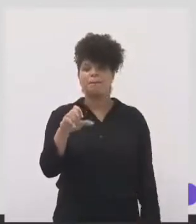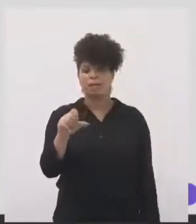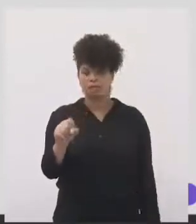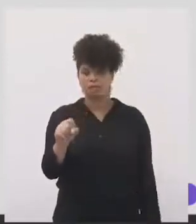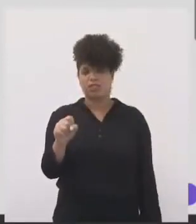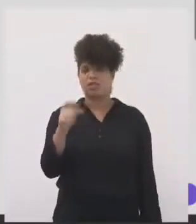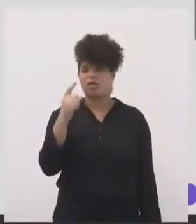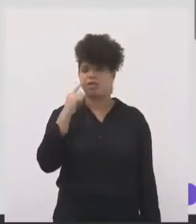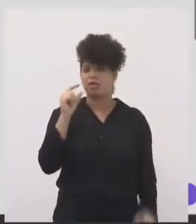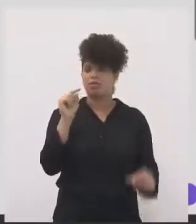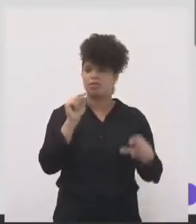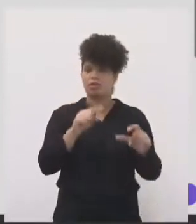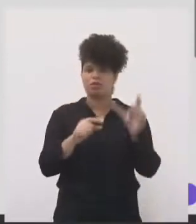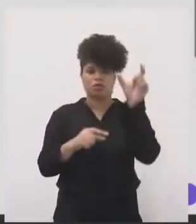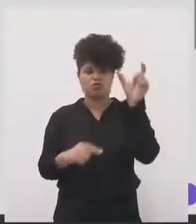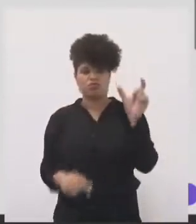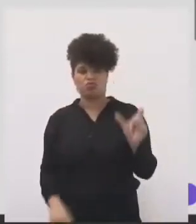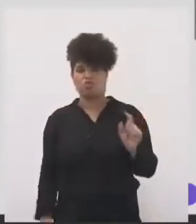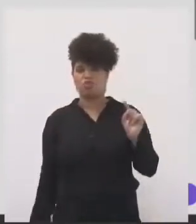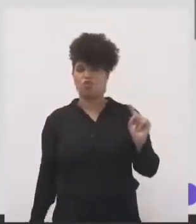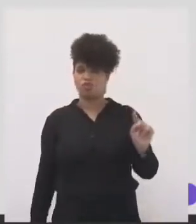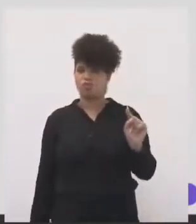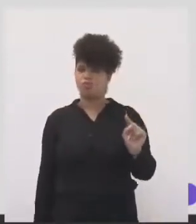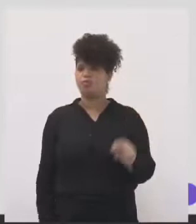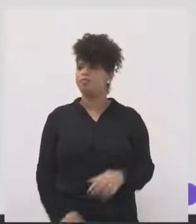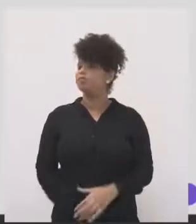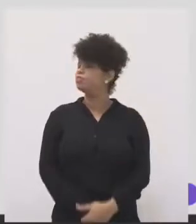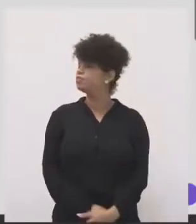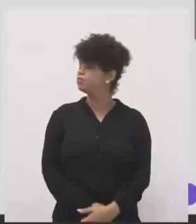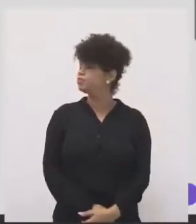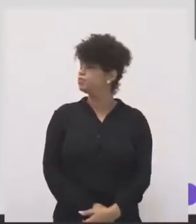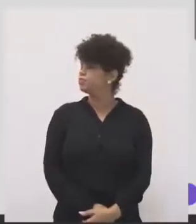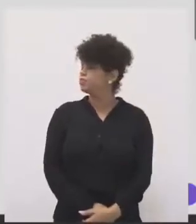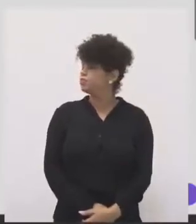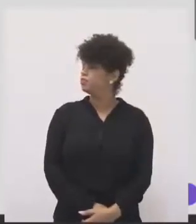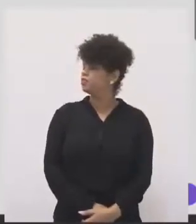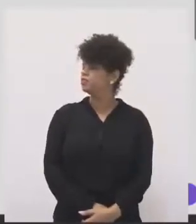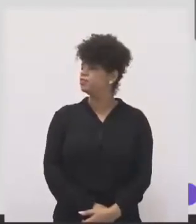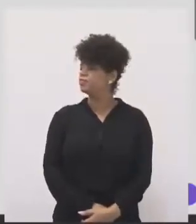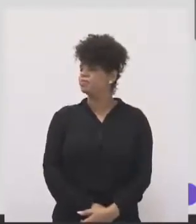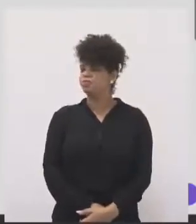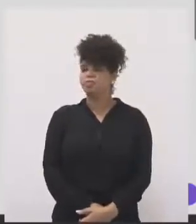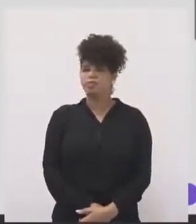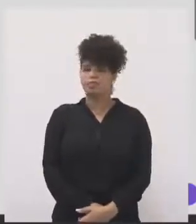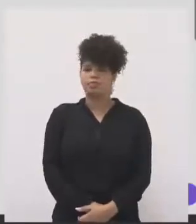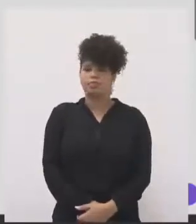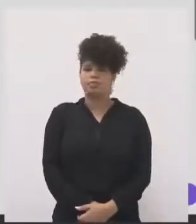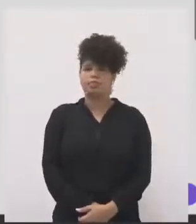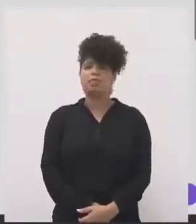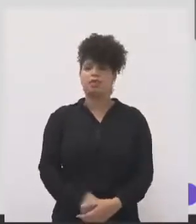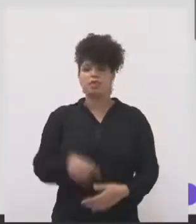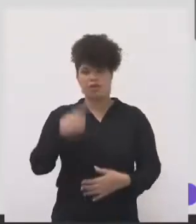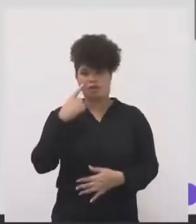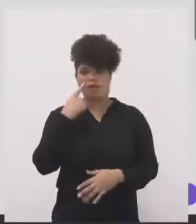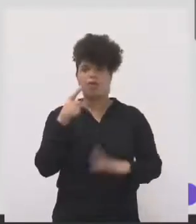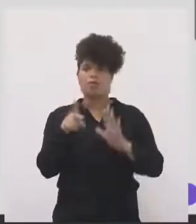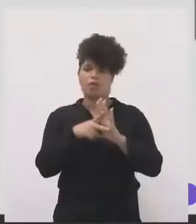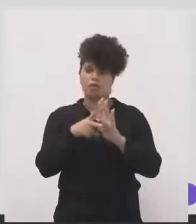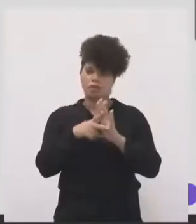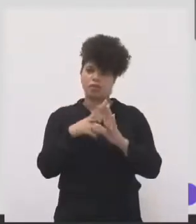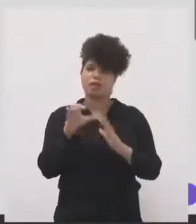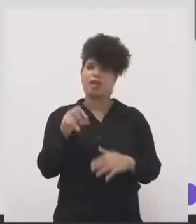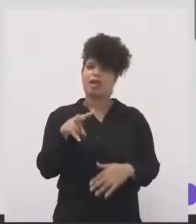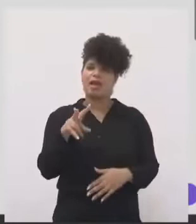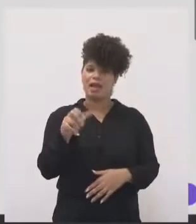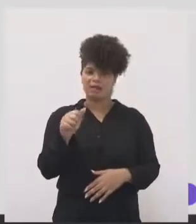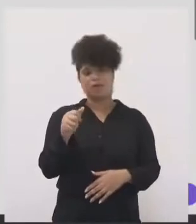esquerdo, cobranças e equipes, que vai aparecer o tipo de conta. No caso aqui está aparecendo Canva para